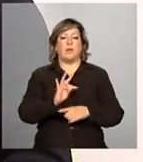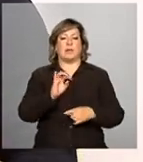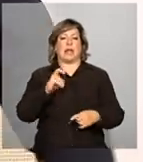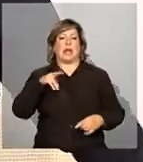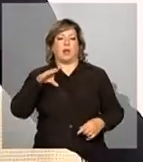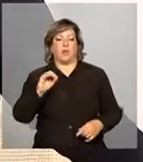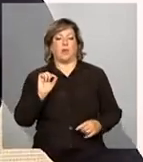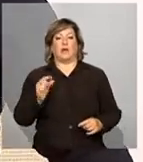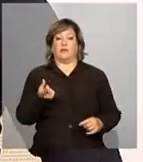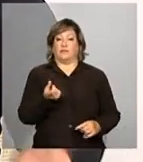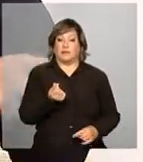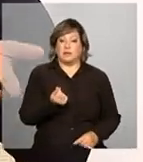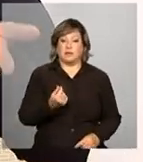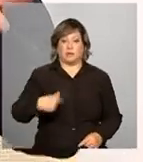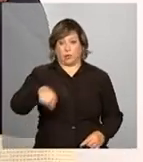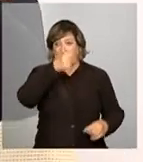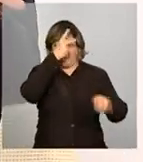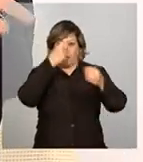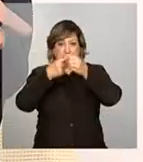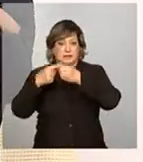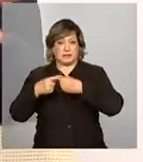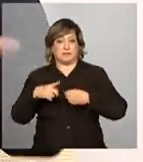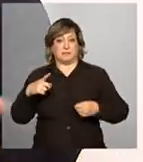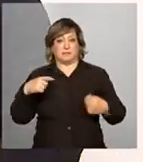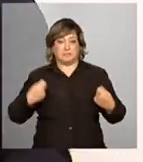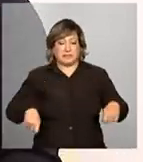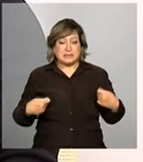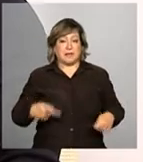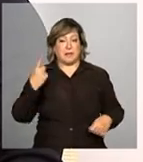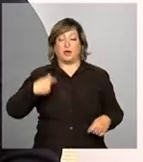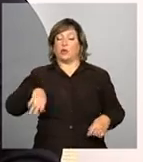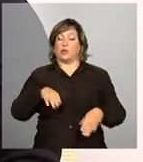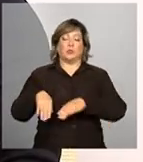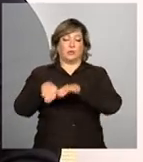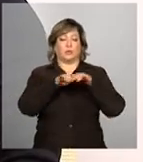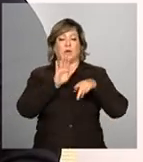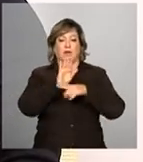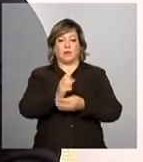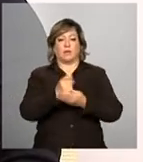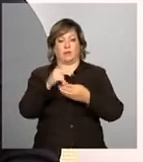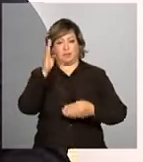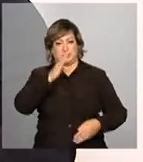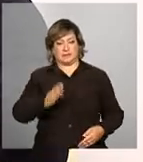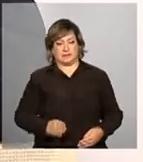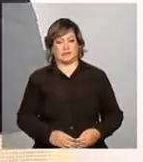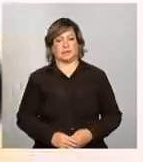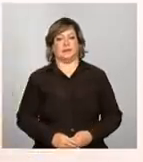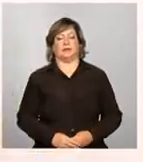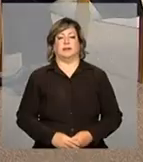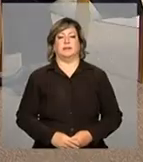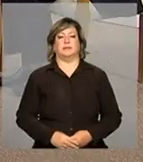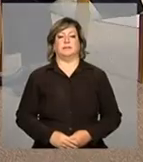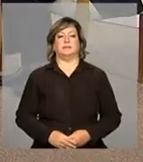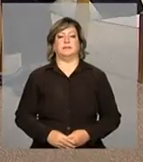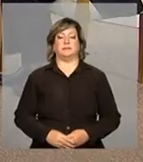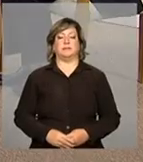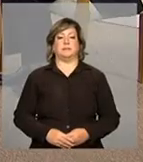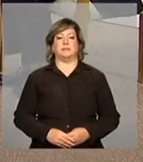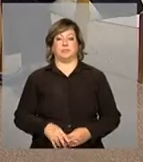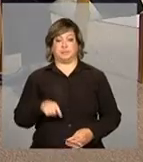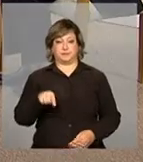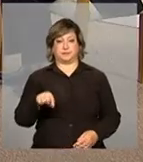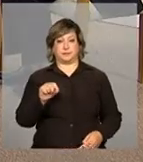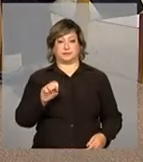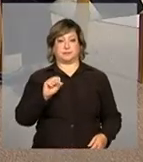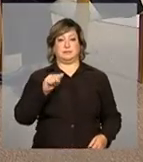precisam para que todos têm o mesmo patamar de proteção no Brasil e lembrando Adriana aqui assim essa questão da